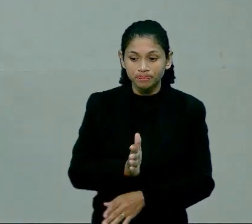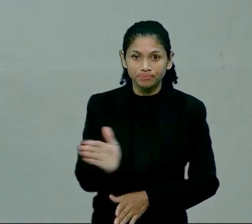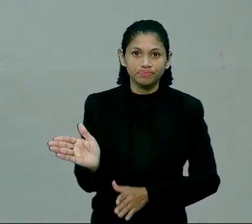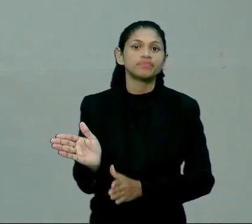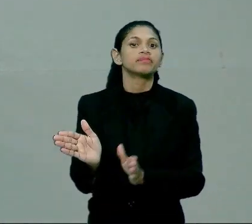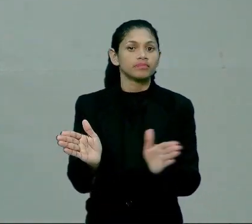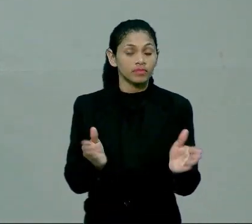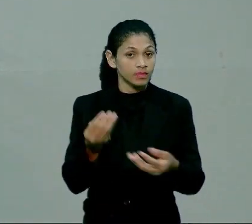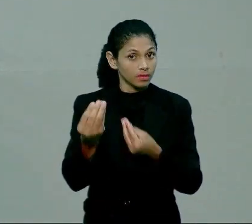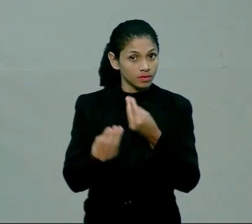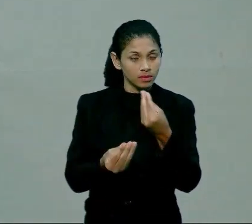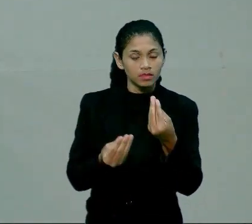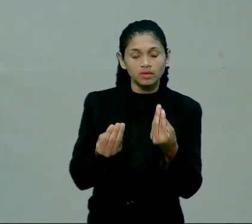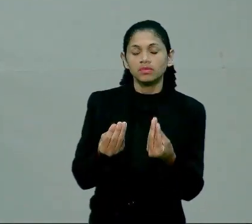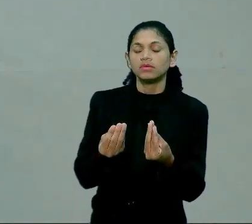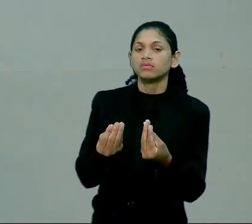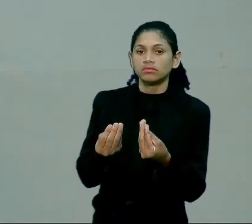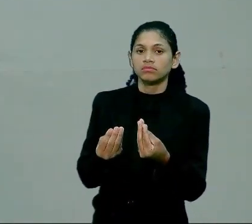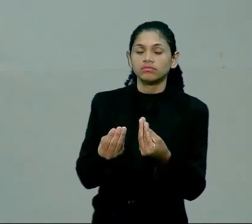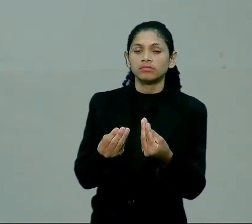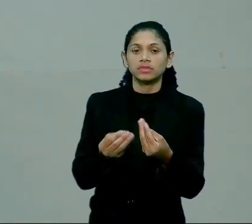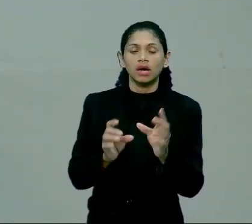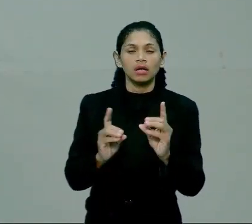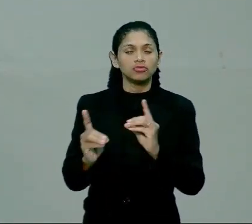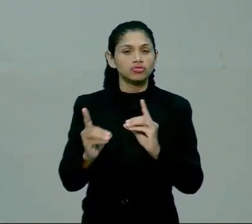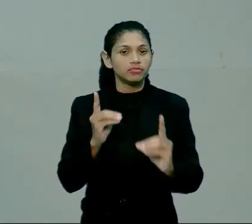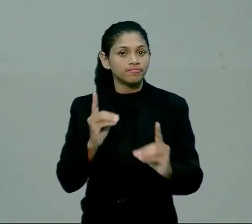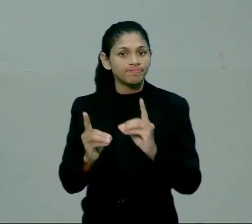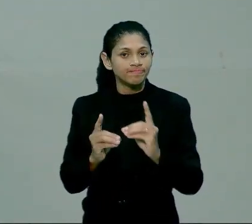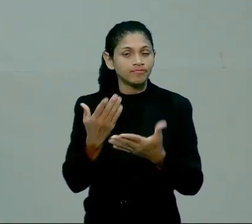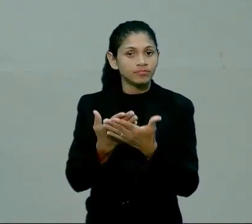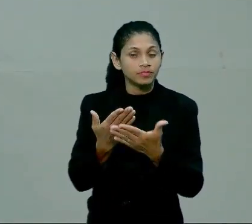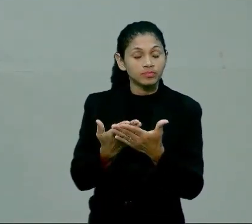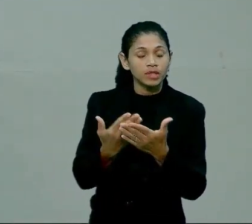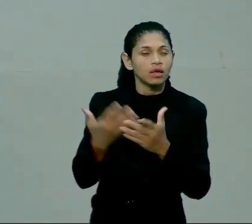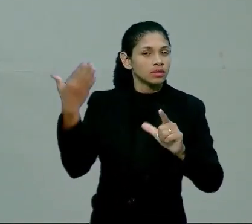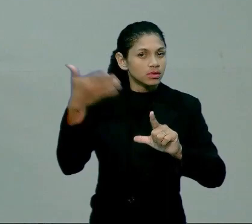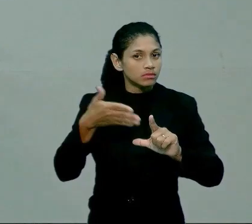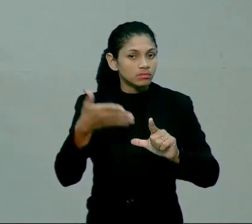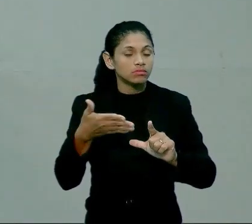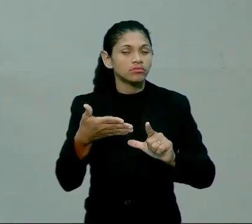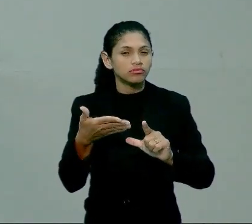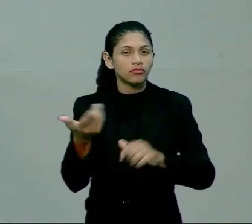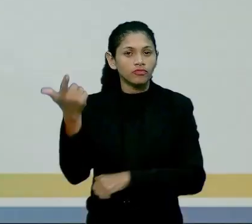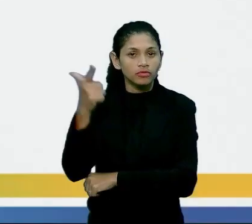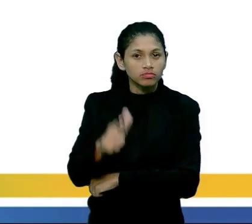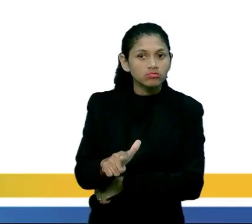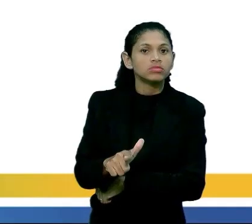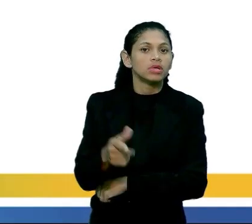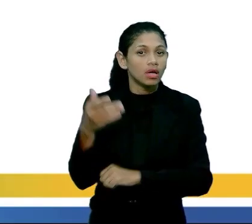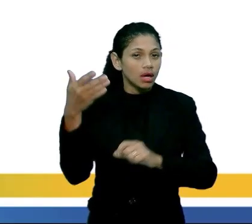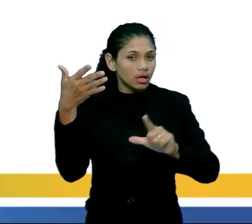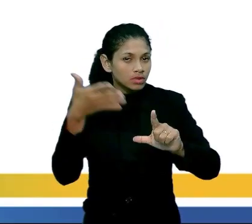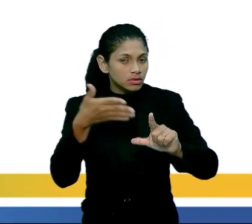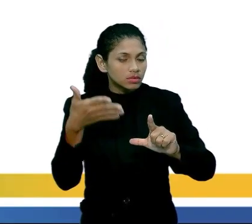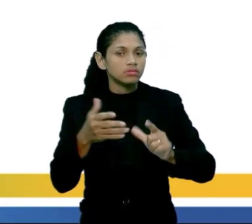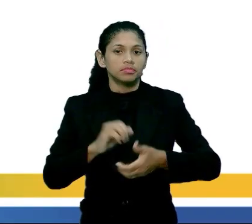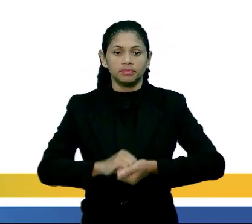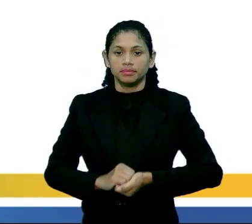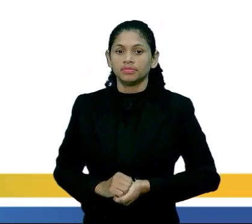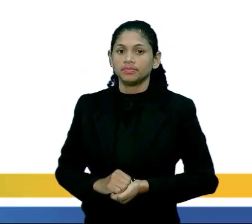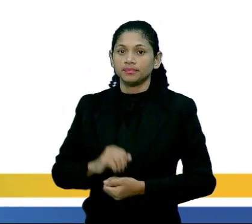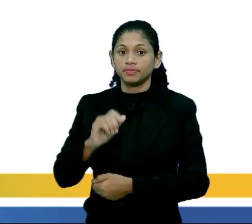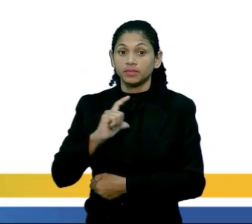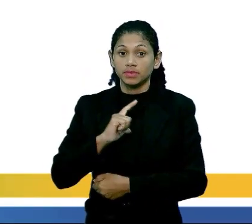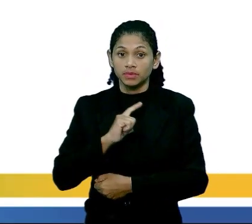direcionamento de como que vai funcionar a dinâmica dessa aula, que é a mesma das outras, qualquer coisa, acessa a plataforma, que é para você rever outras aulas, tranquilo? E aí, seguindo, a gente vai